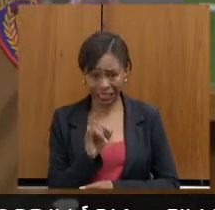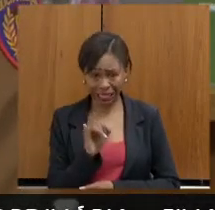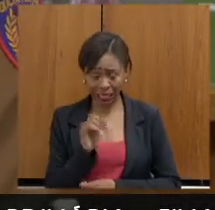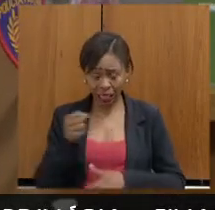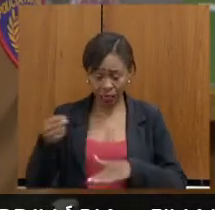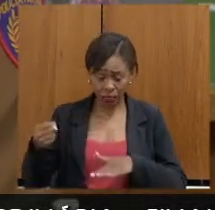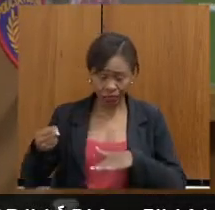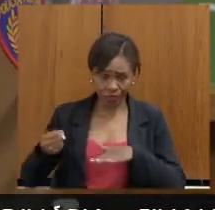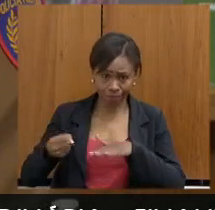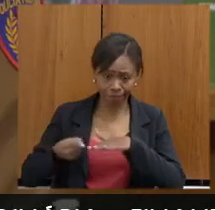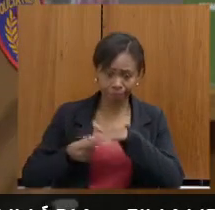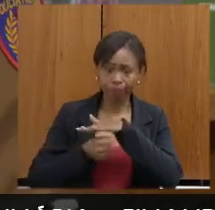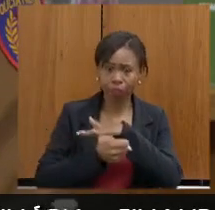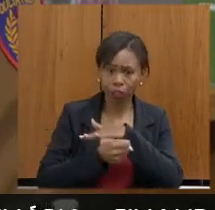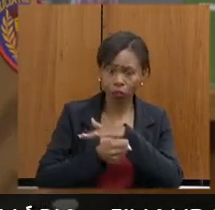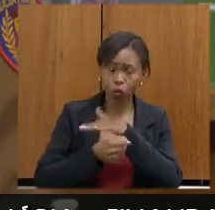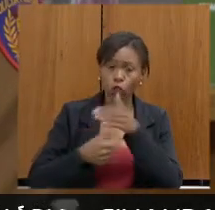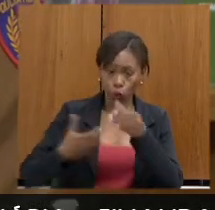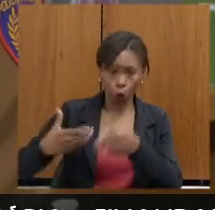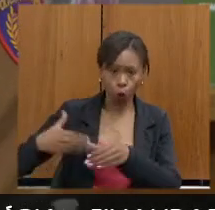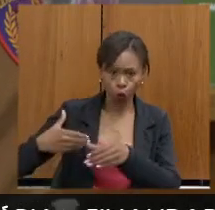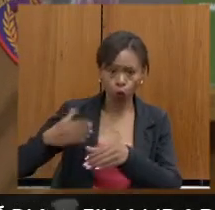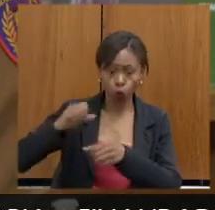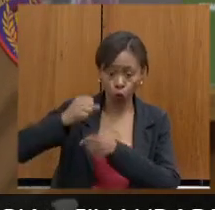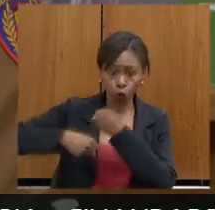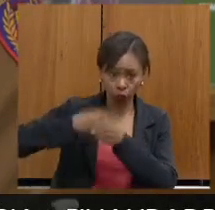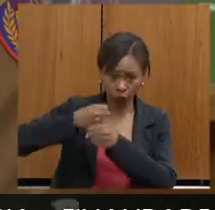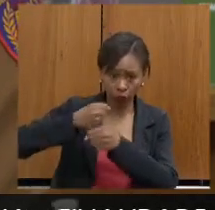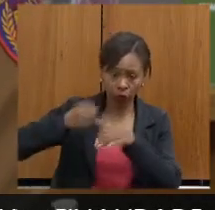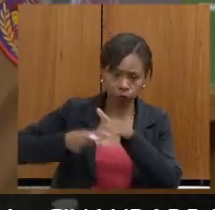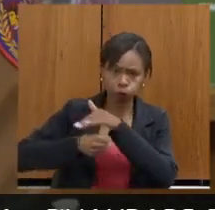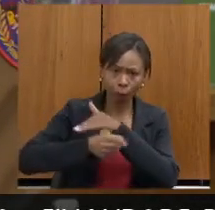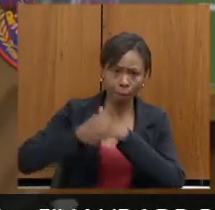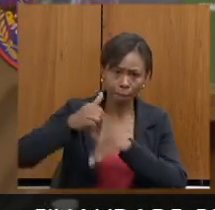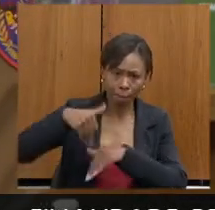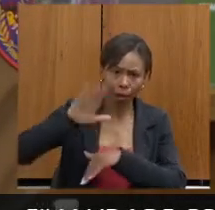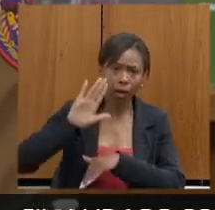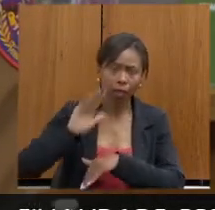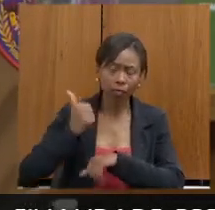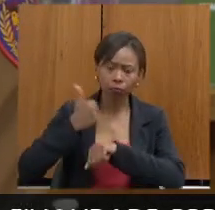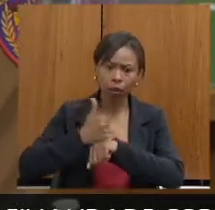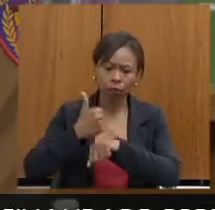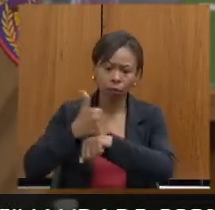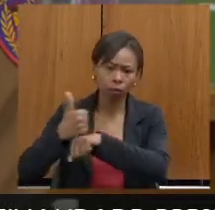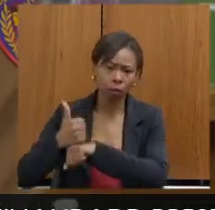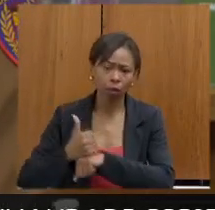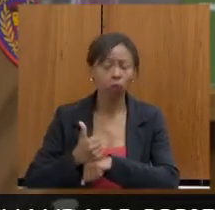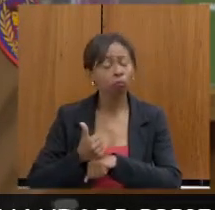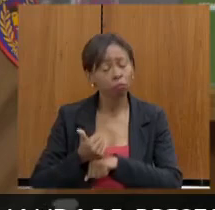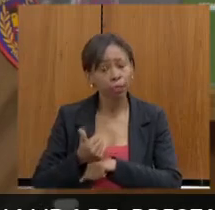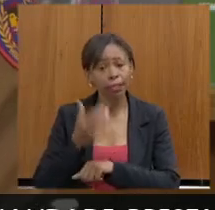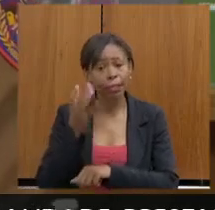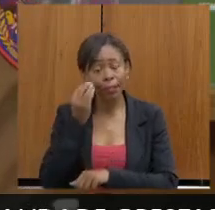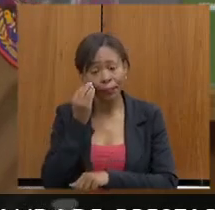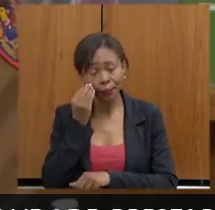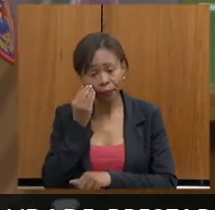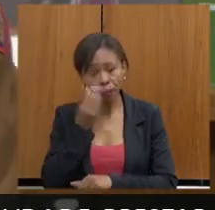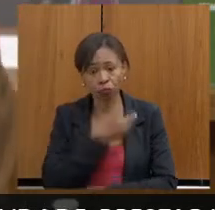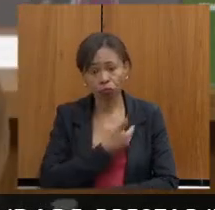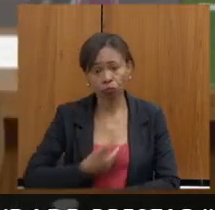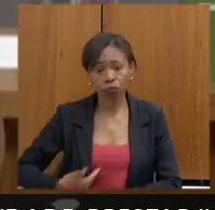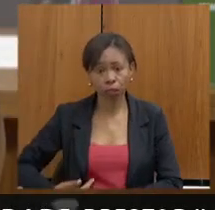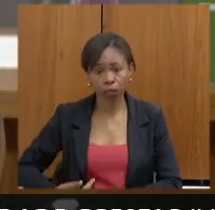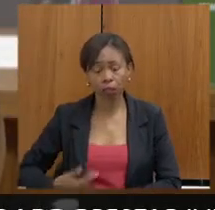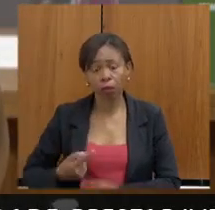né nos próximos anos é isso que nós não trabalha com o governo governo tem dado uma sinalização muito boa né o All o estudo está